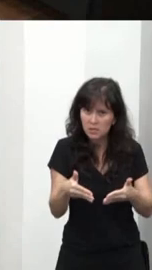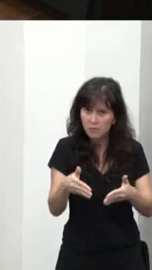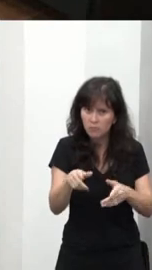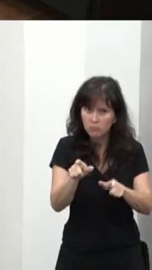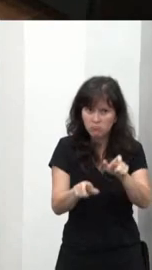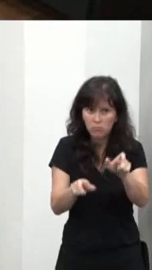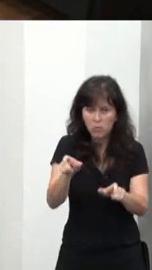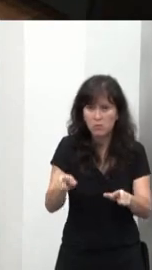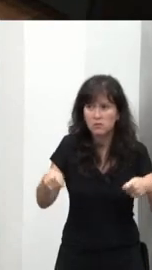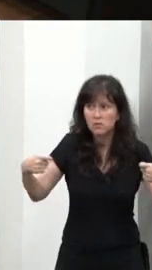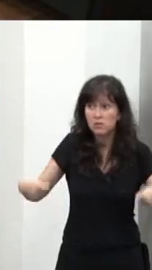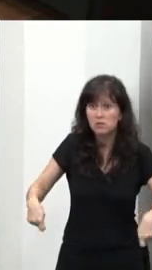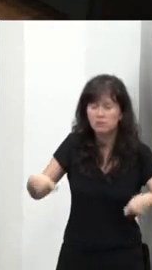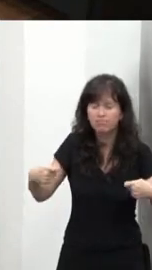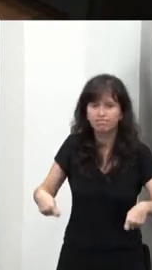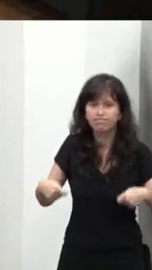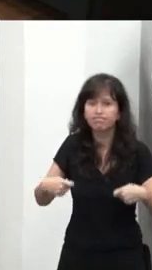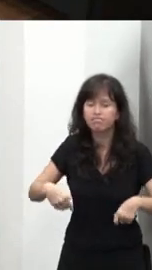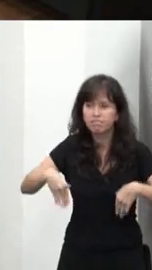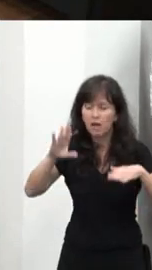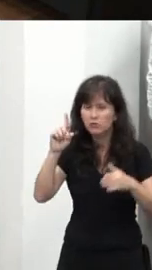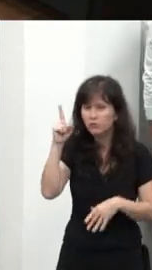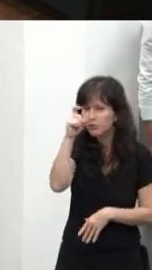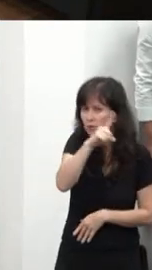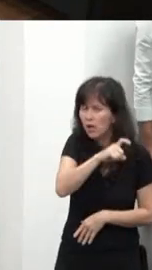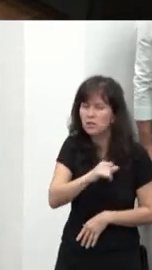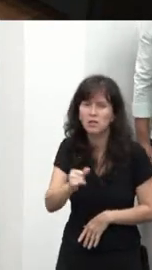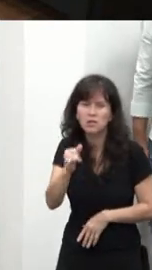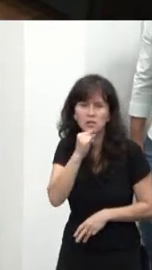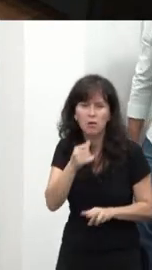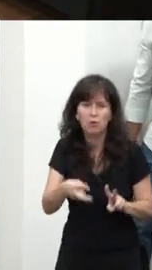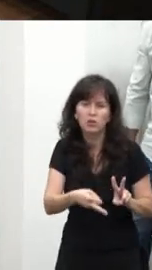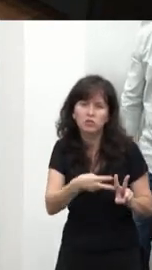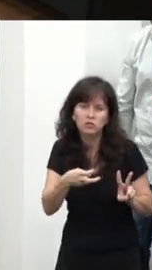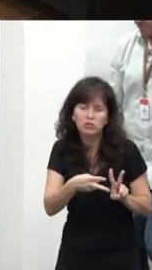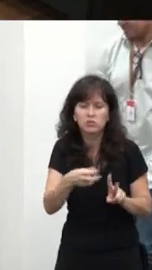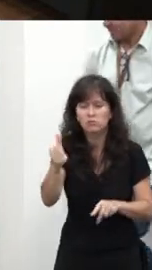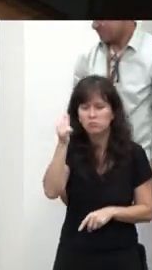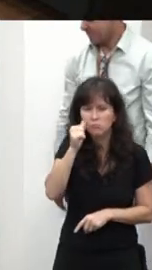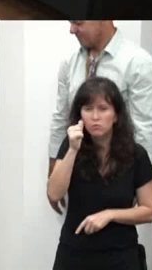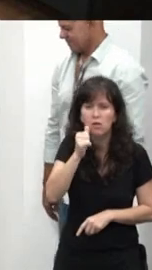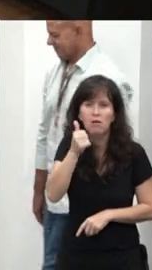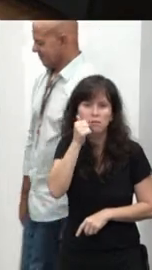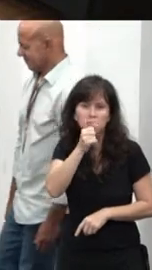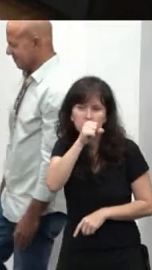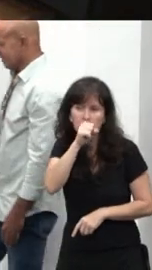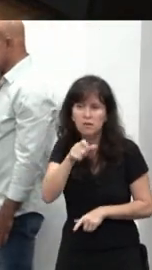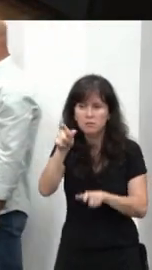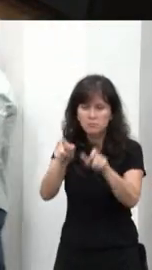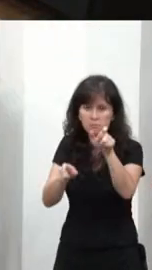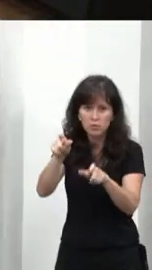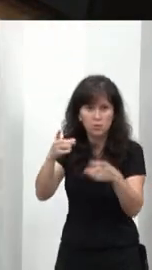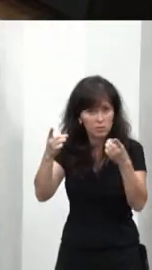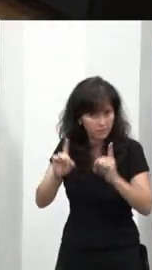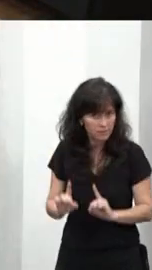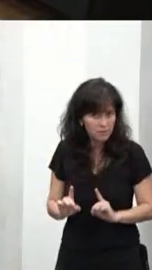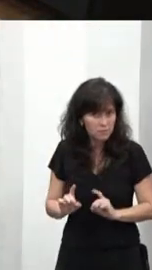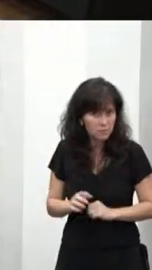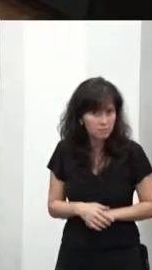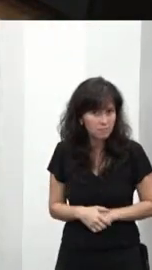vulneráveis exemplo indígenas mulheres mães pessoas com deficiência essa é a pergunta do